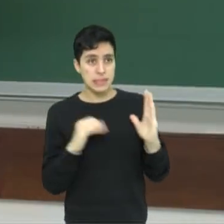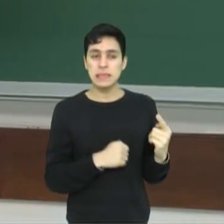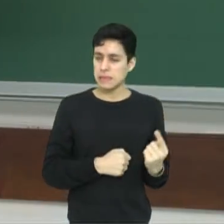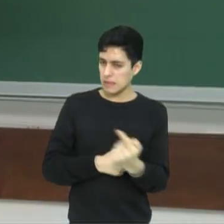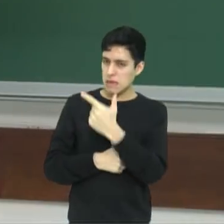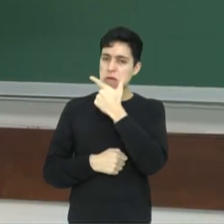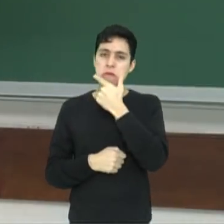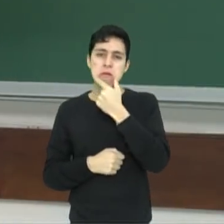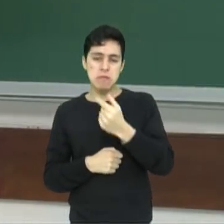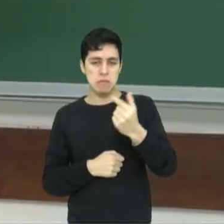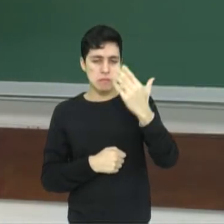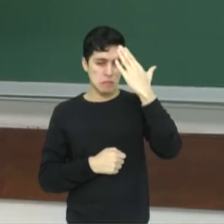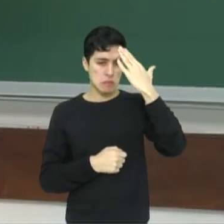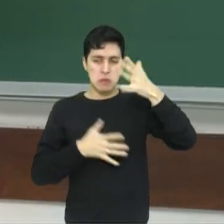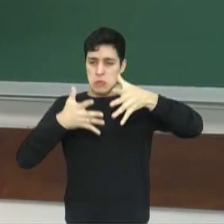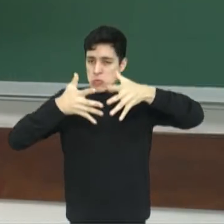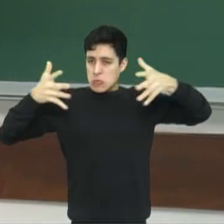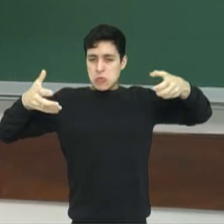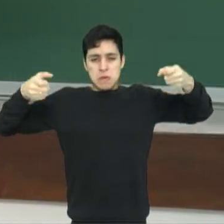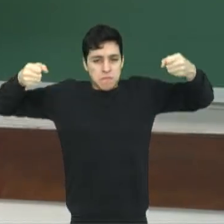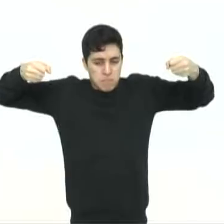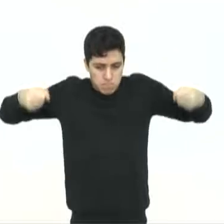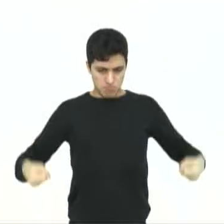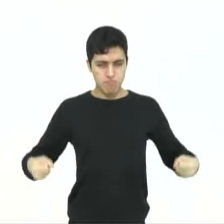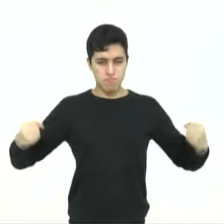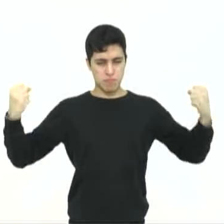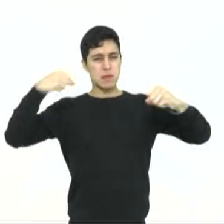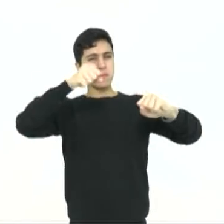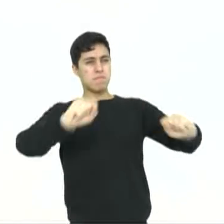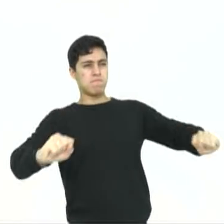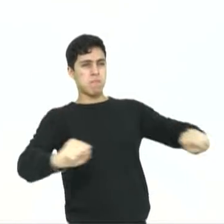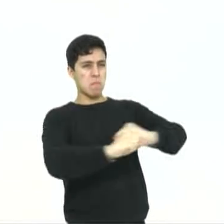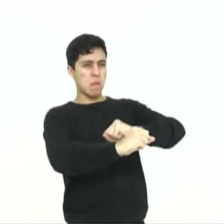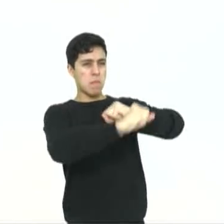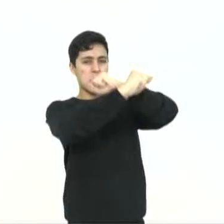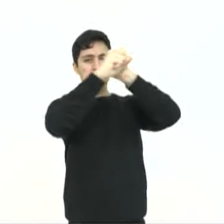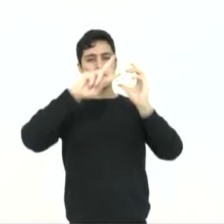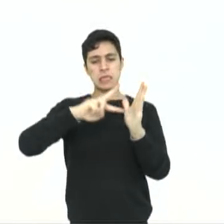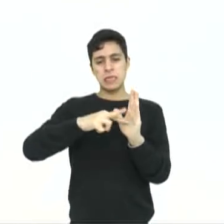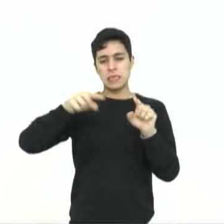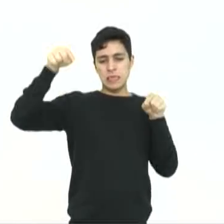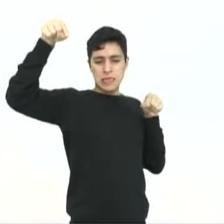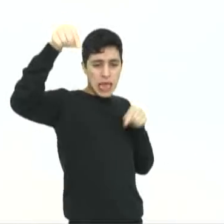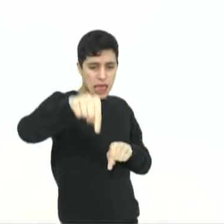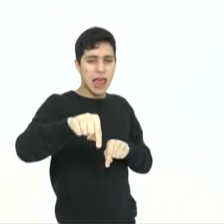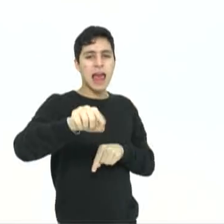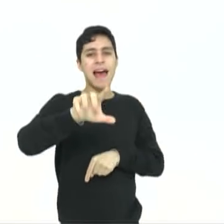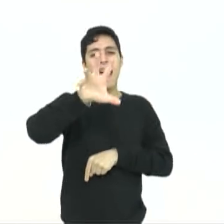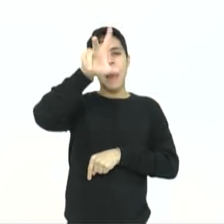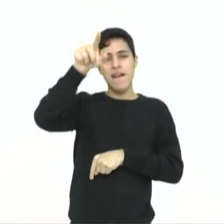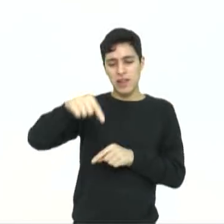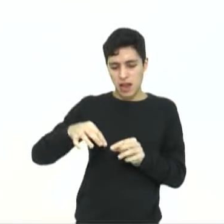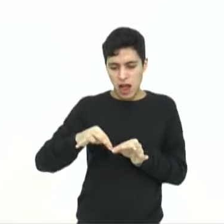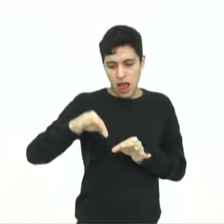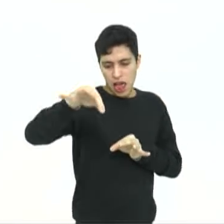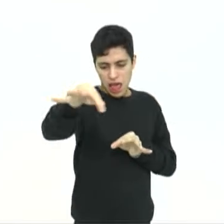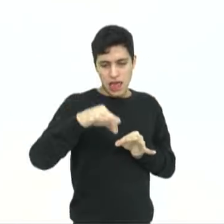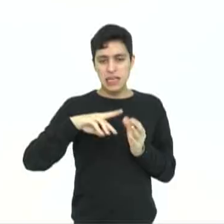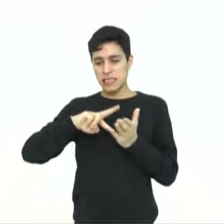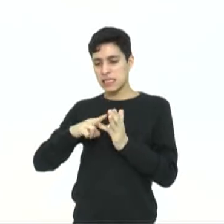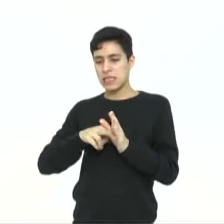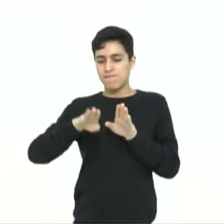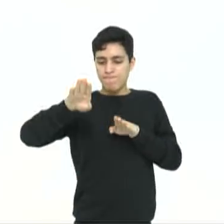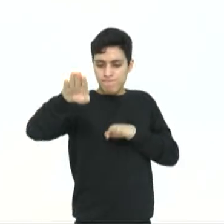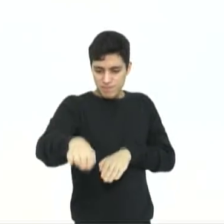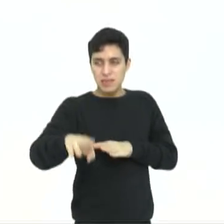gigante, braços e pernas abertas, ou imponente. O fato dele estar pisando nos dois extremos da África ilustra sua ambição e representa o caráter dominador